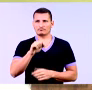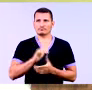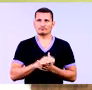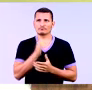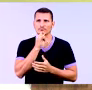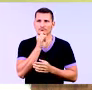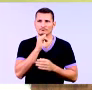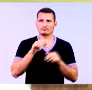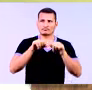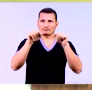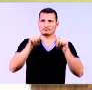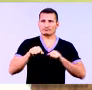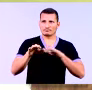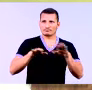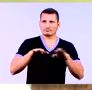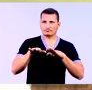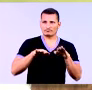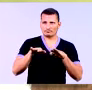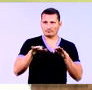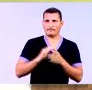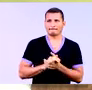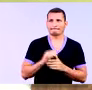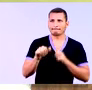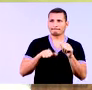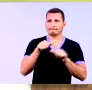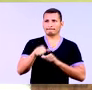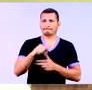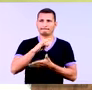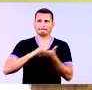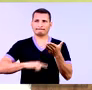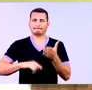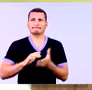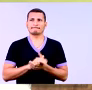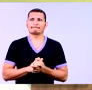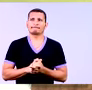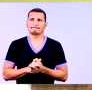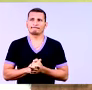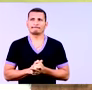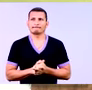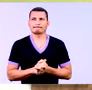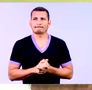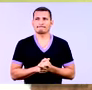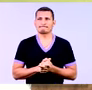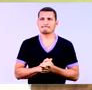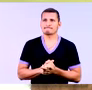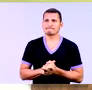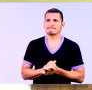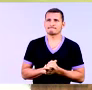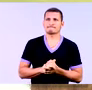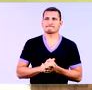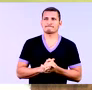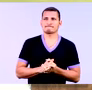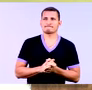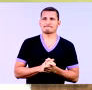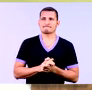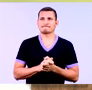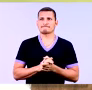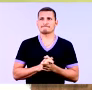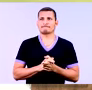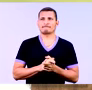né, que coloca dados Renavan e seriam dados perdidos no caso do Correio Mapane. Mas aqui, Arli, não